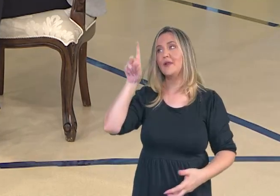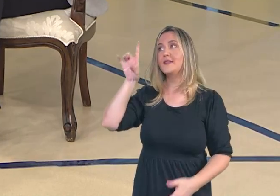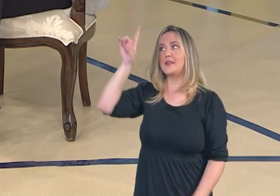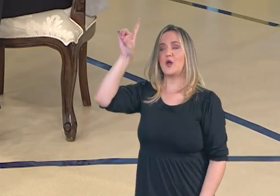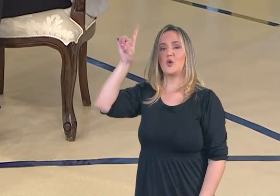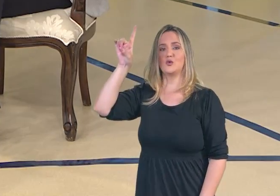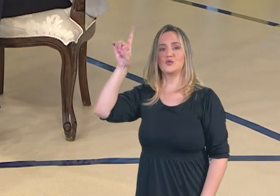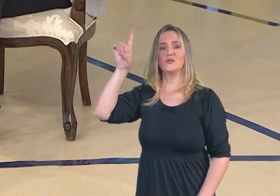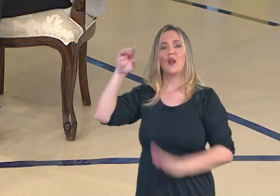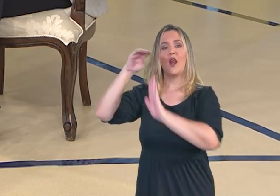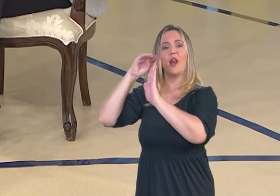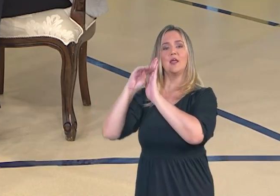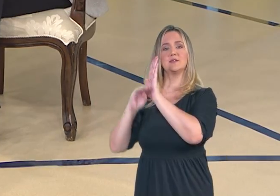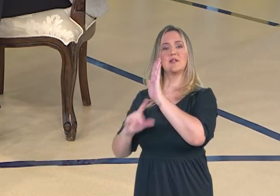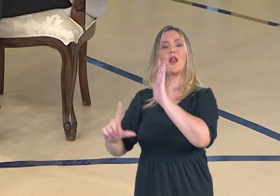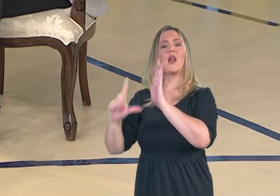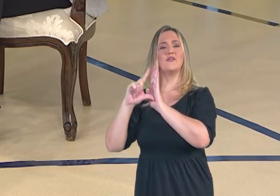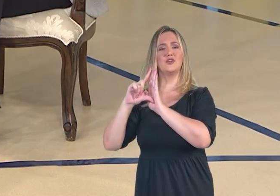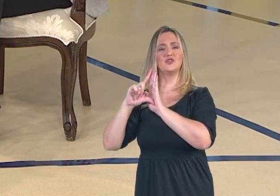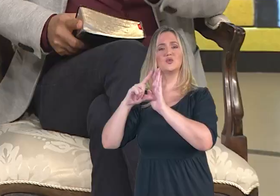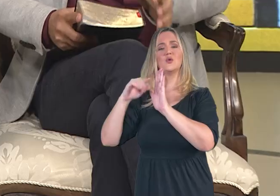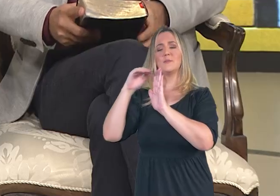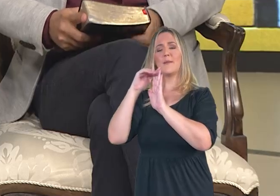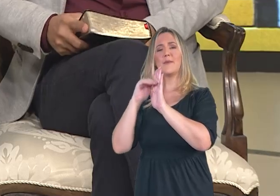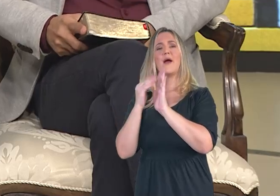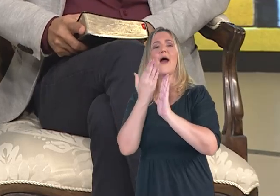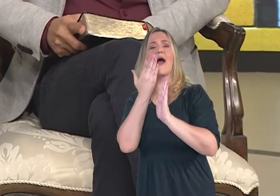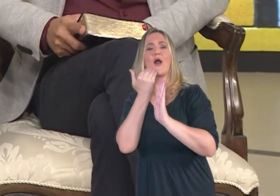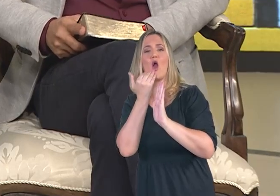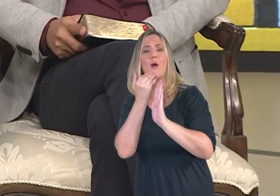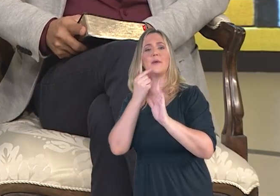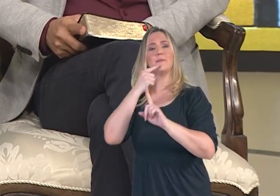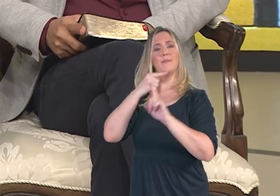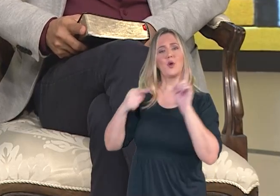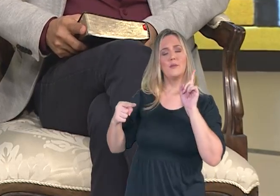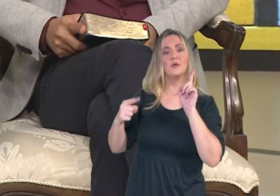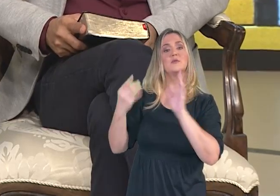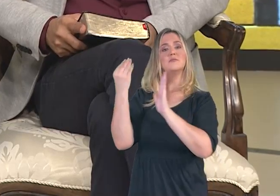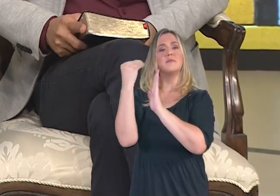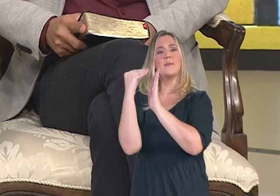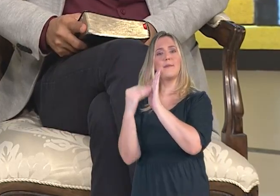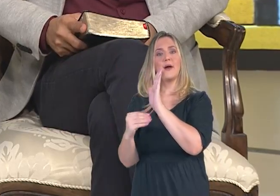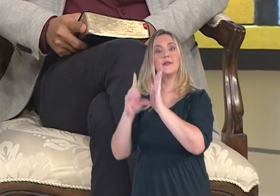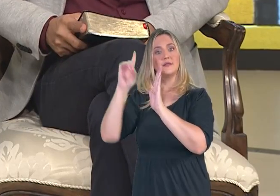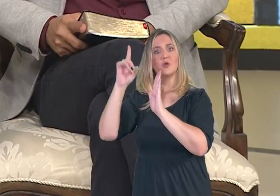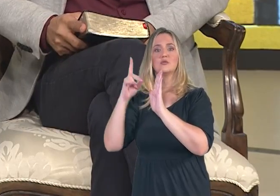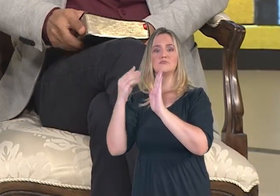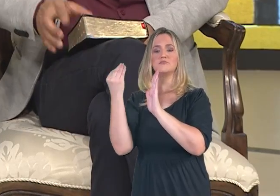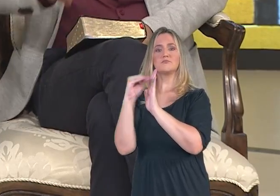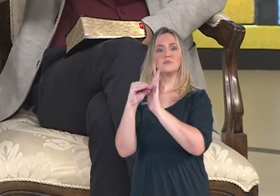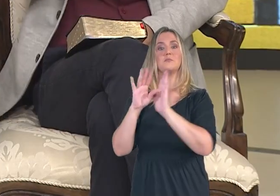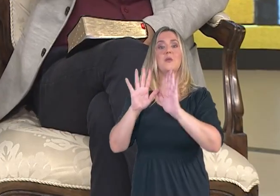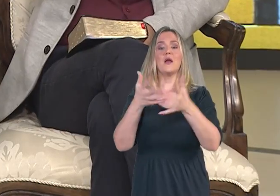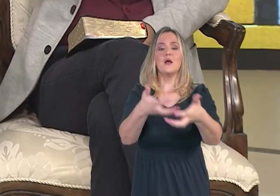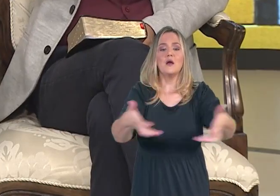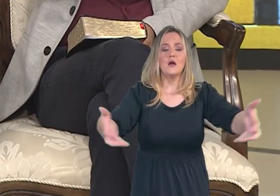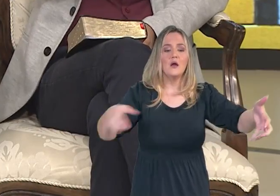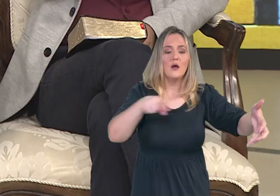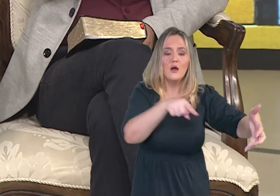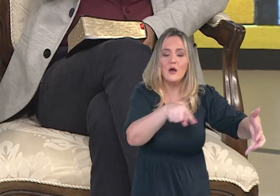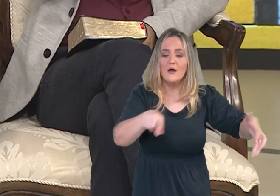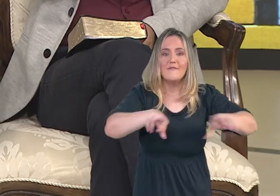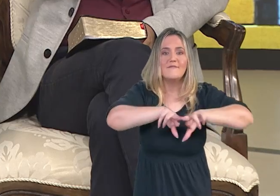capítulo 11, que depois você pode ler em sua Bíblia. O problema é que nós não temos muitas informações escritas sobre a